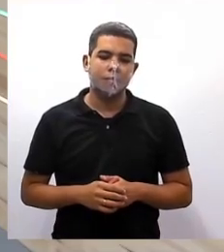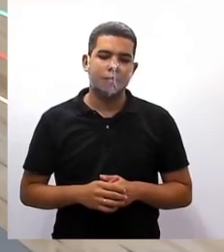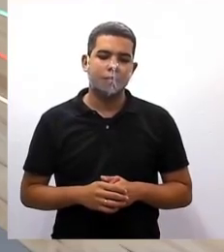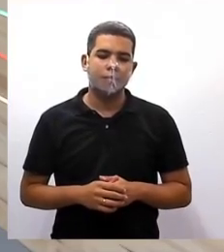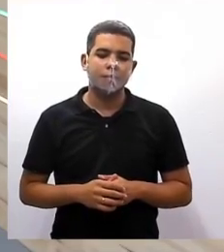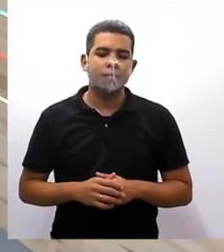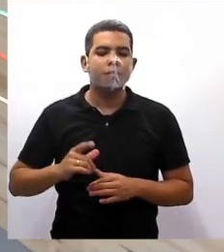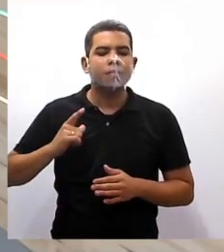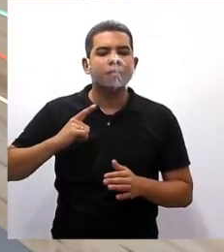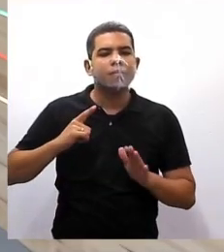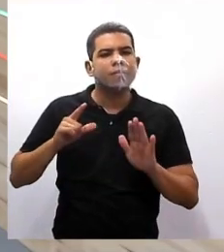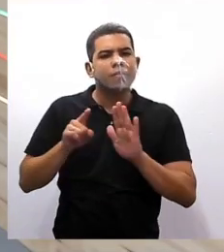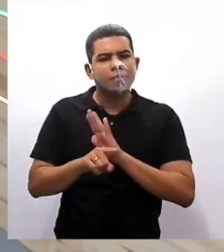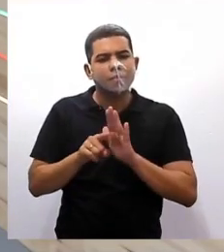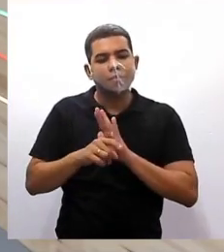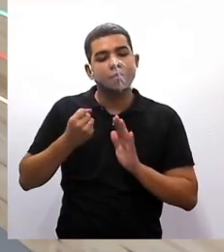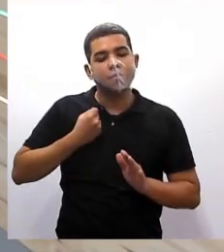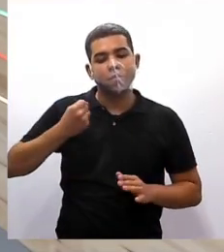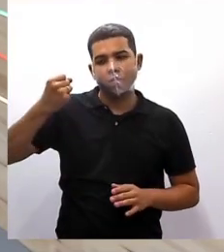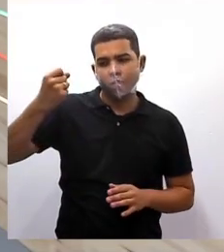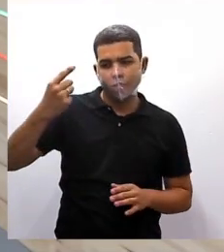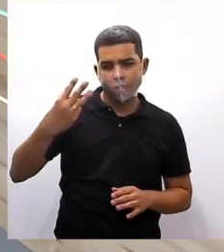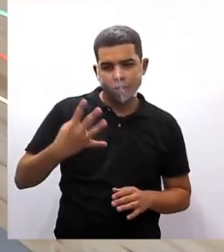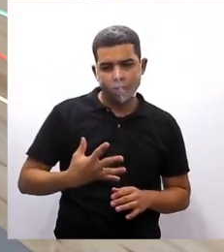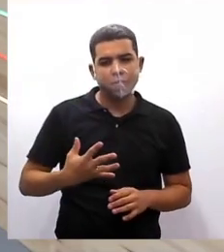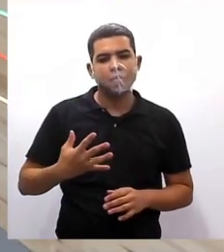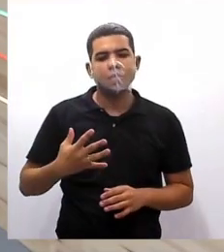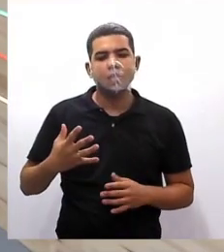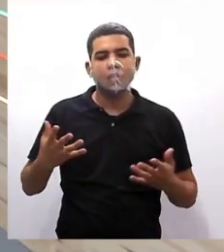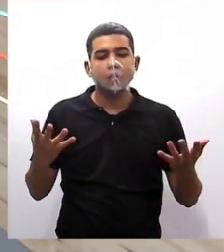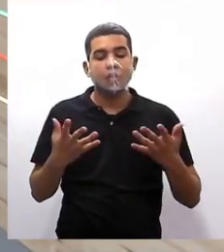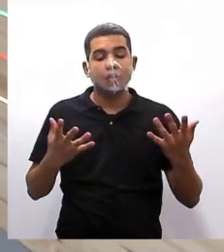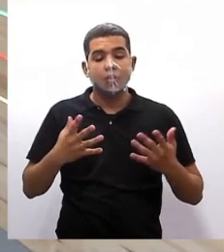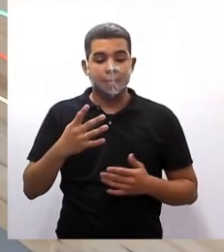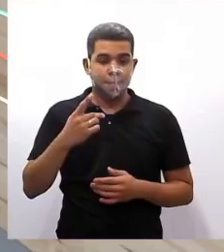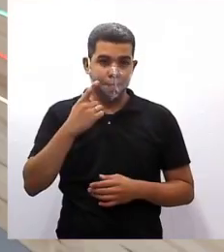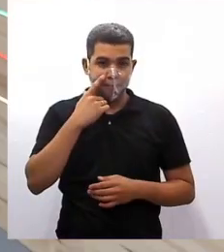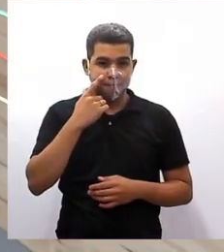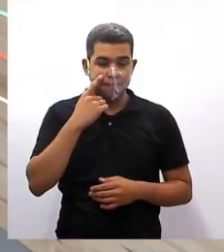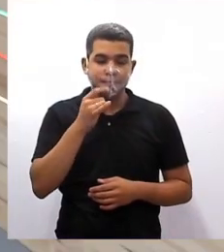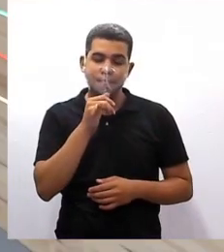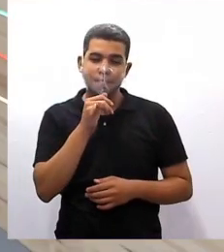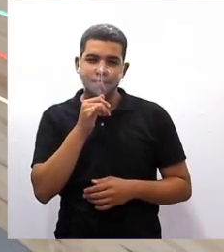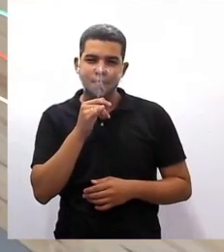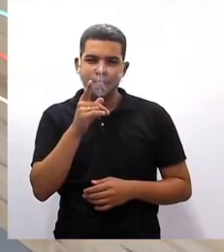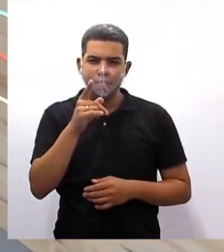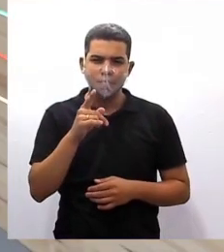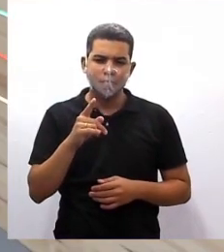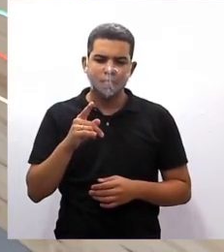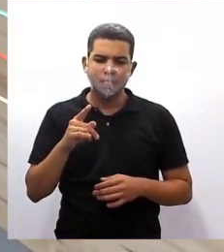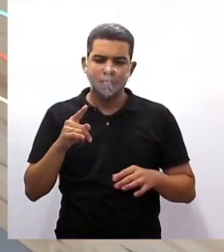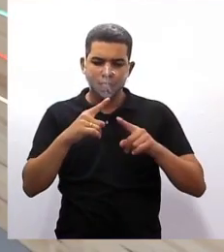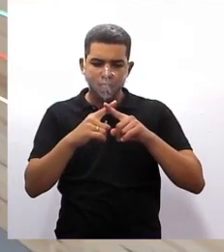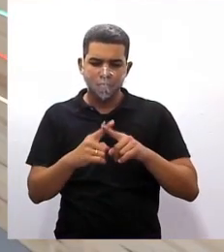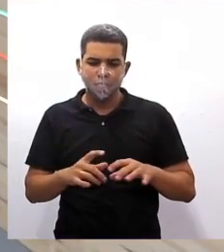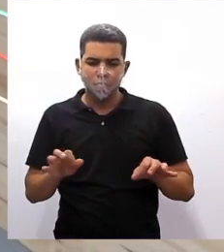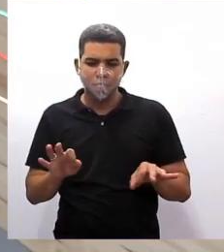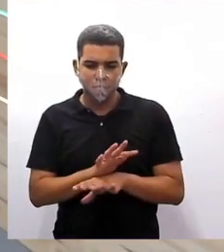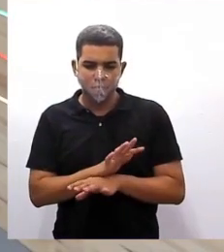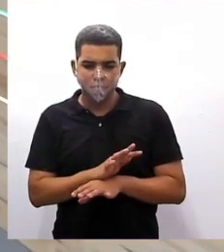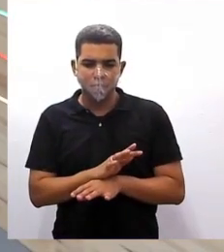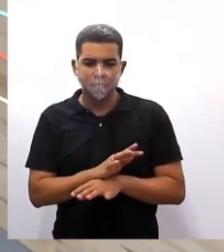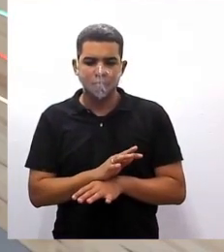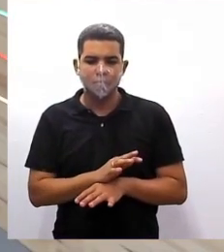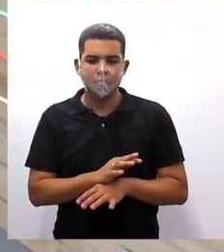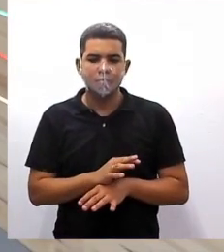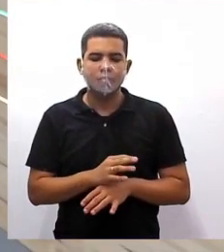questão usando números decimais. Interessante. Se liga aqui. Toda vez quando for terminar a multiplicação, olha as